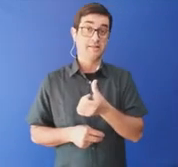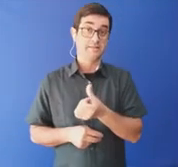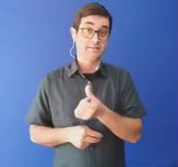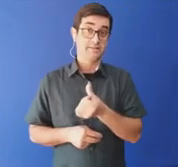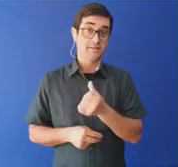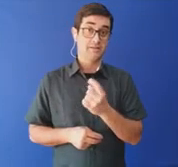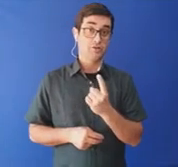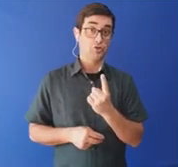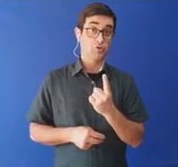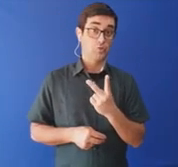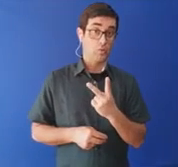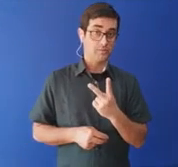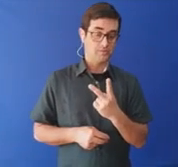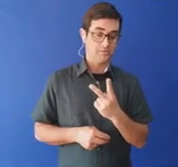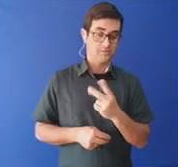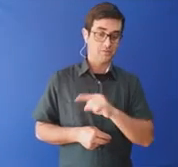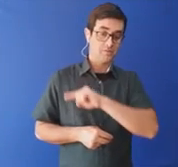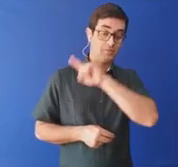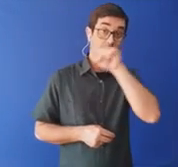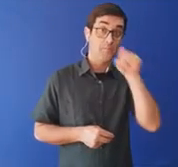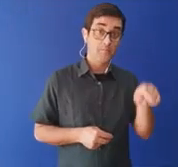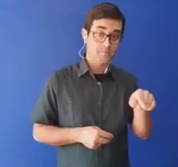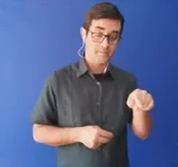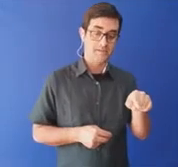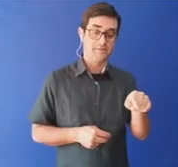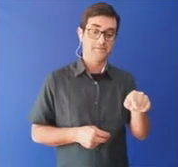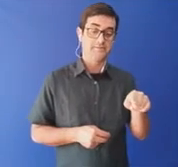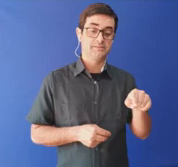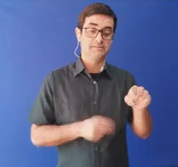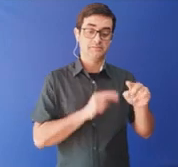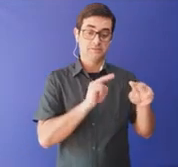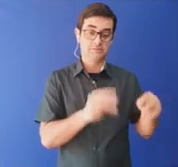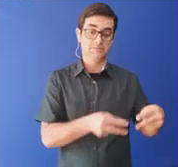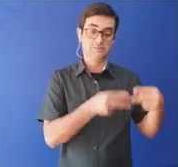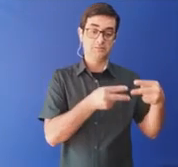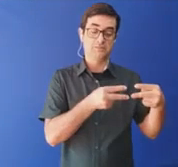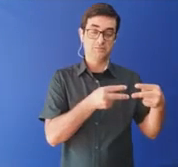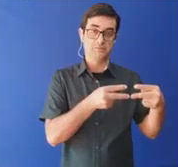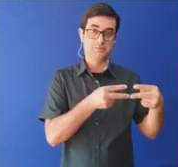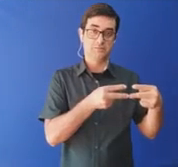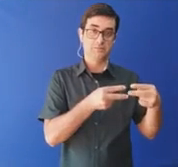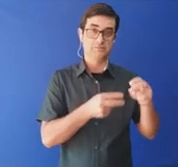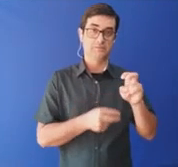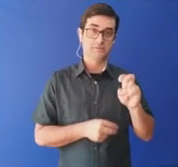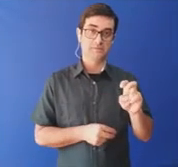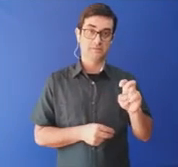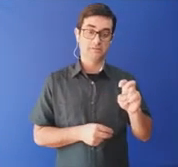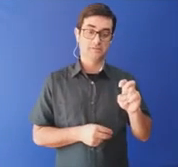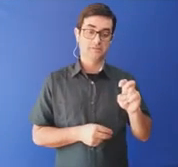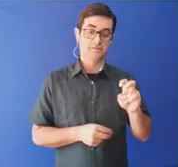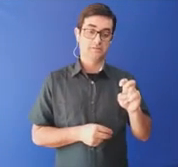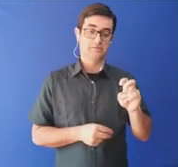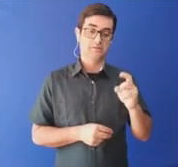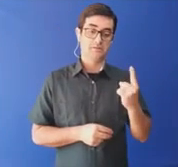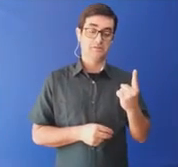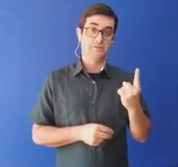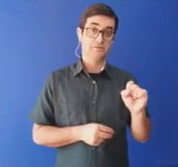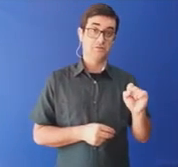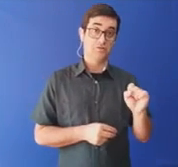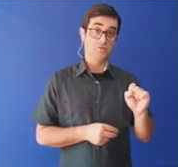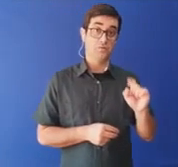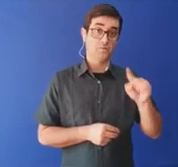dobro, mas é quase o dobro de uma ligação simples. Mas a ligação dupla, pode ver aqui, ó, que